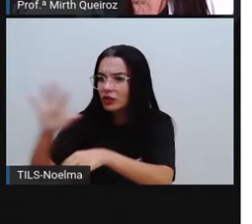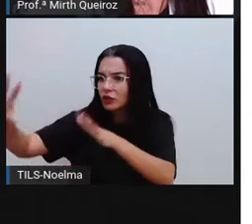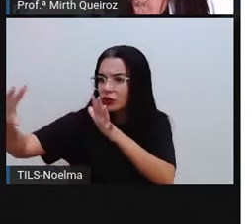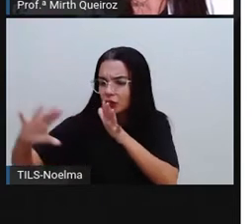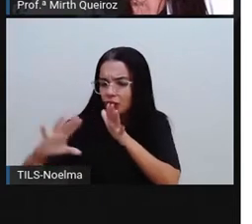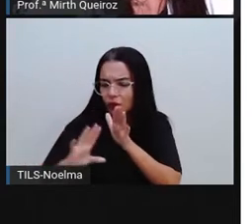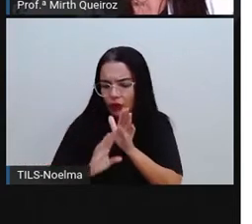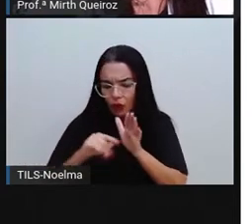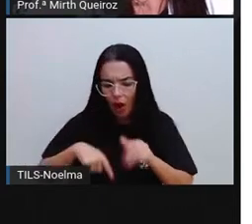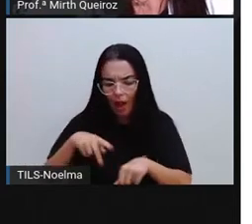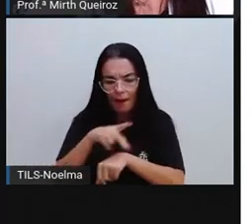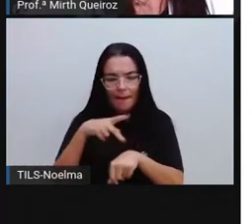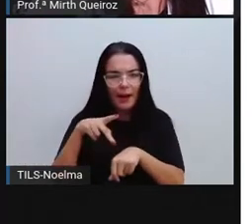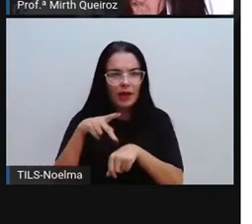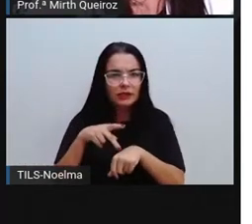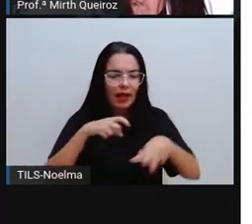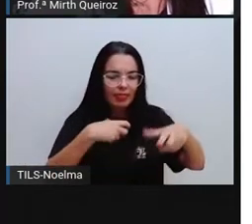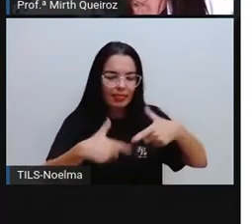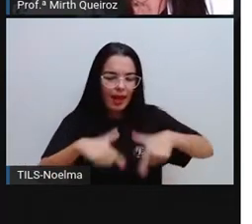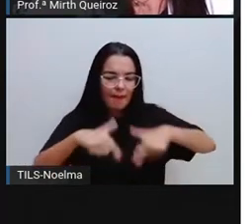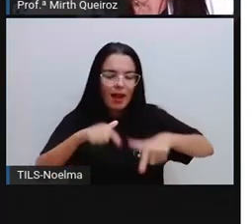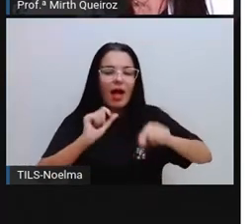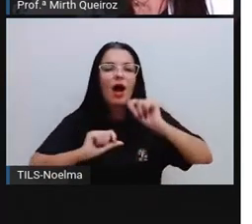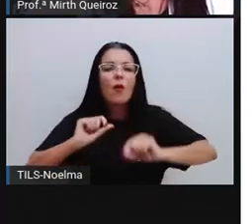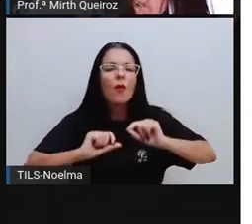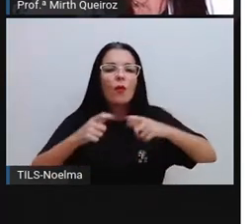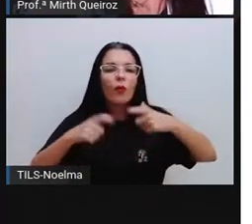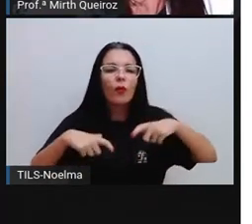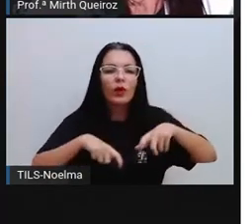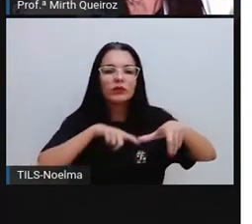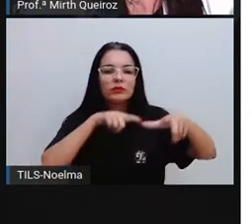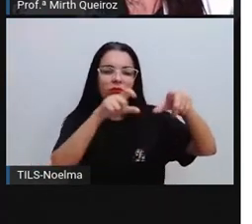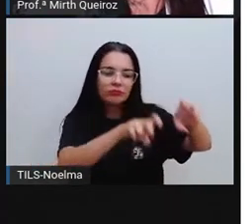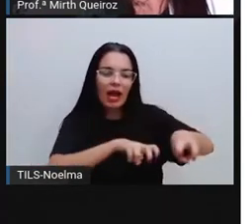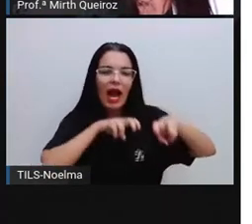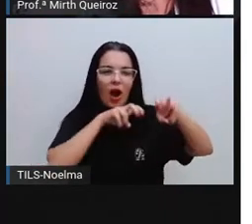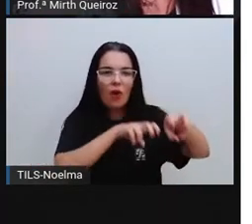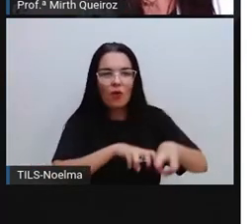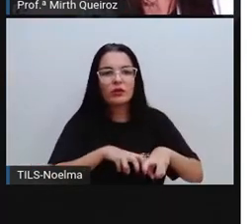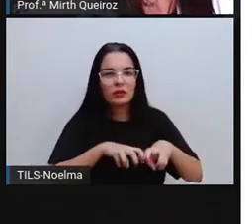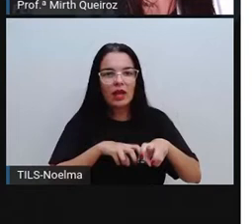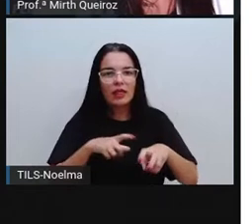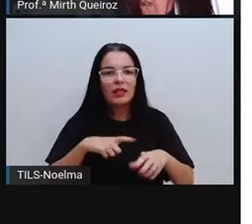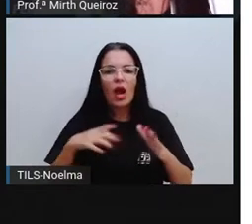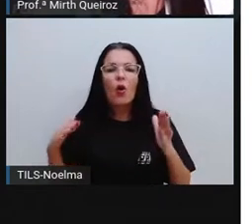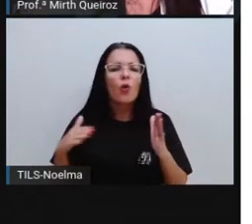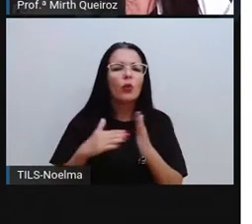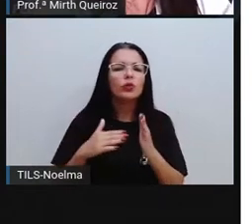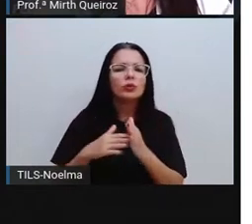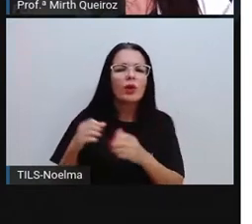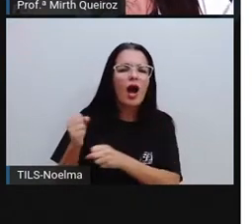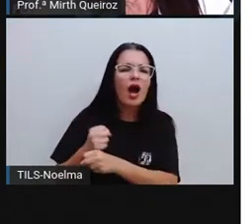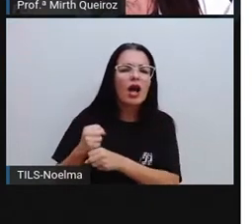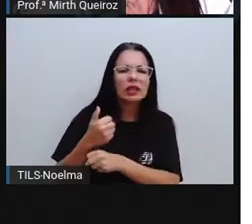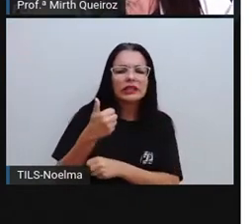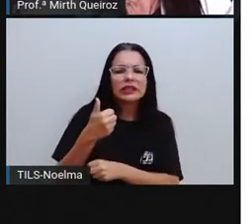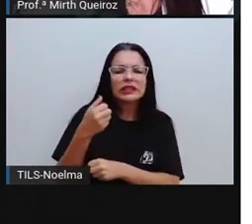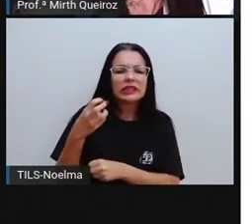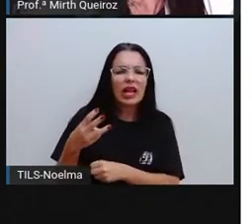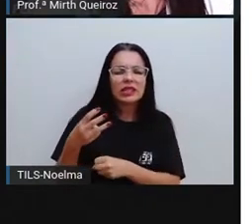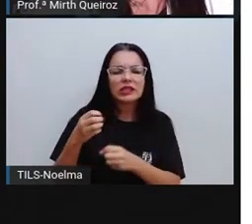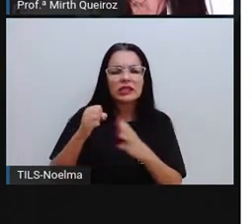Nos últimos 13 anos do século XIX, que foi de 1887 a